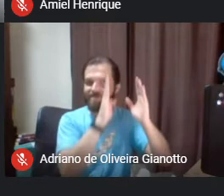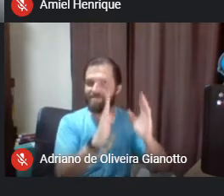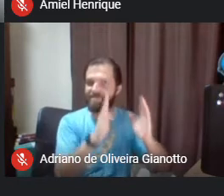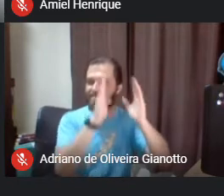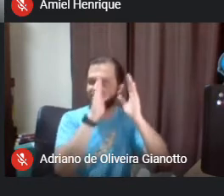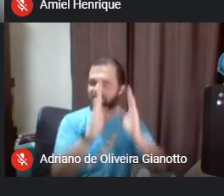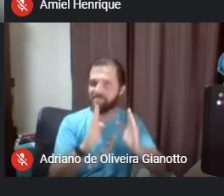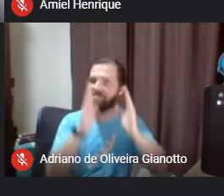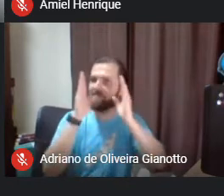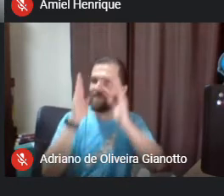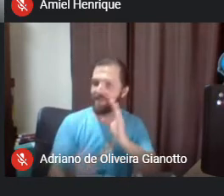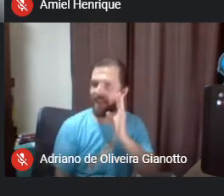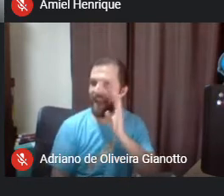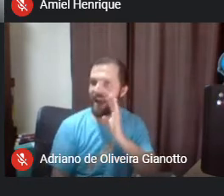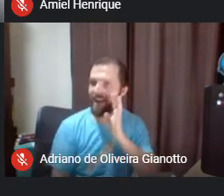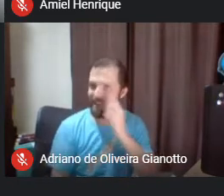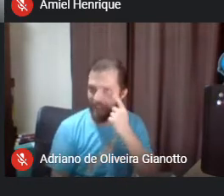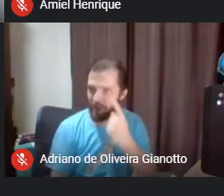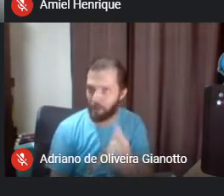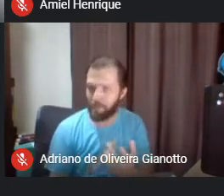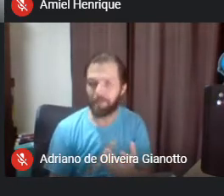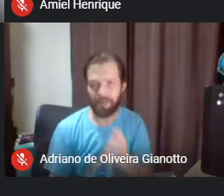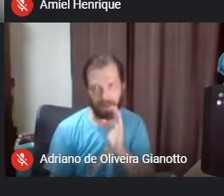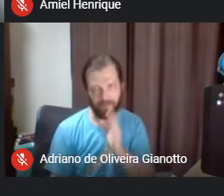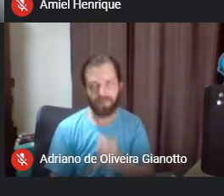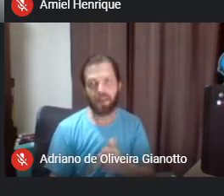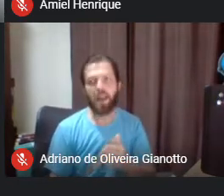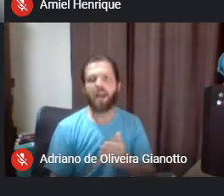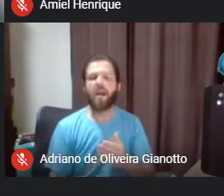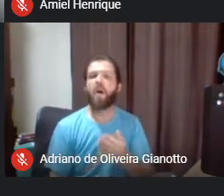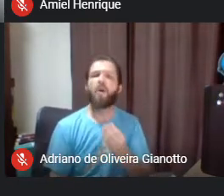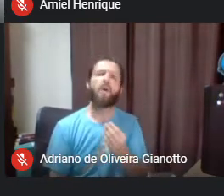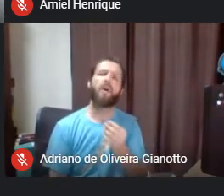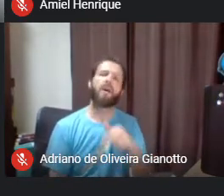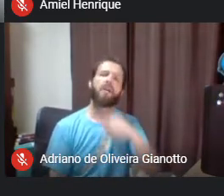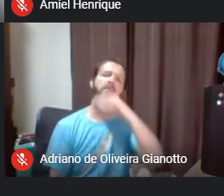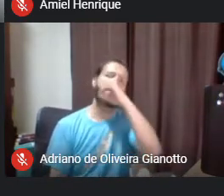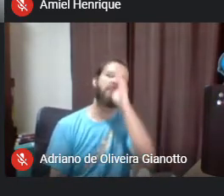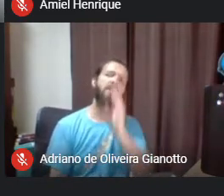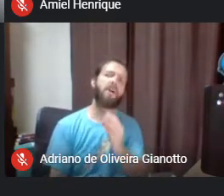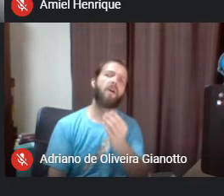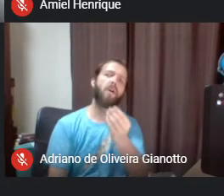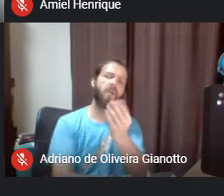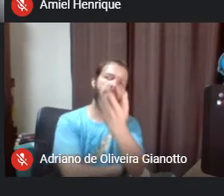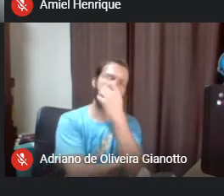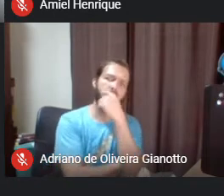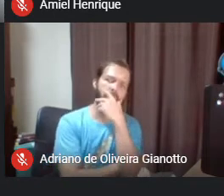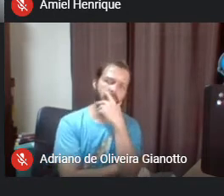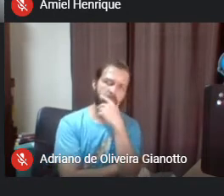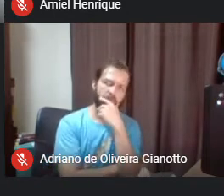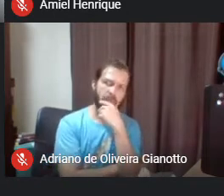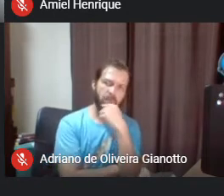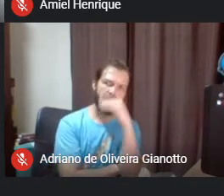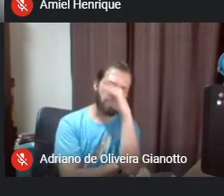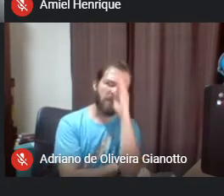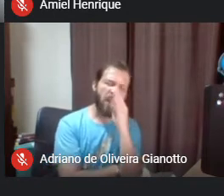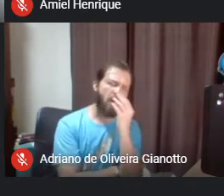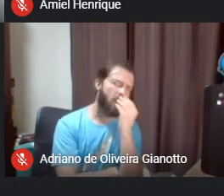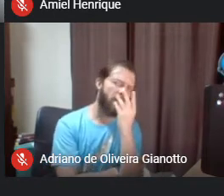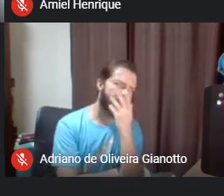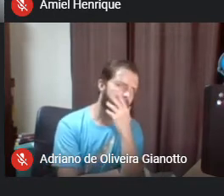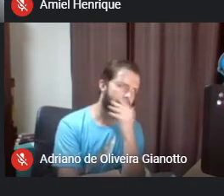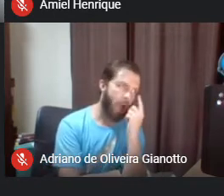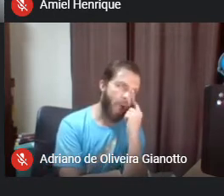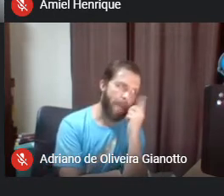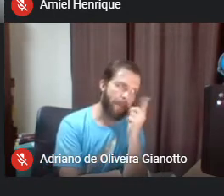Olhem, então vocês viram que foi um processo, né? Cada etapa teve um fato histórico. E aqui no Brasil,